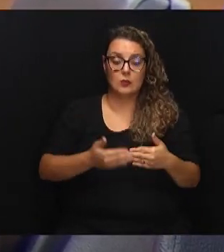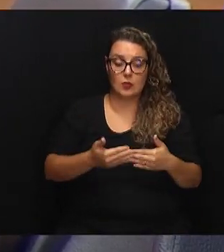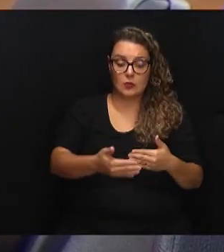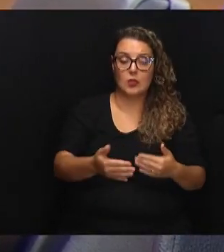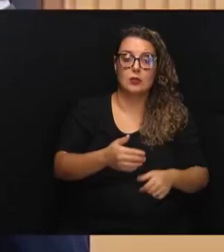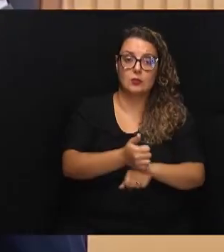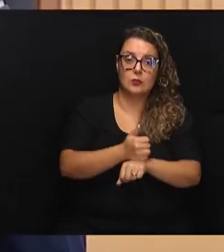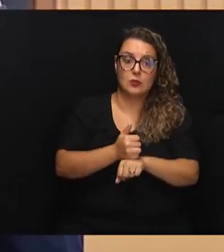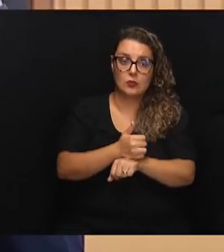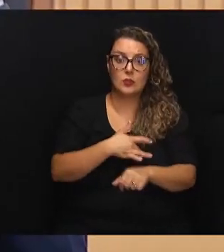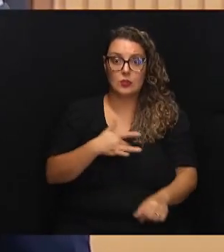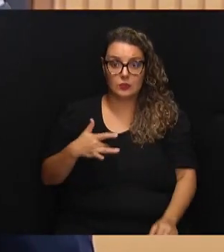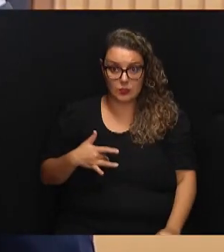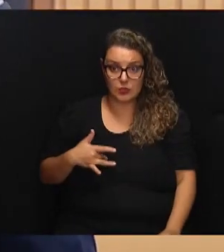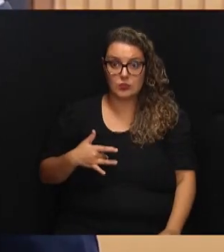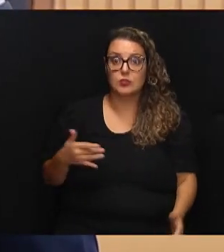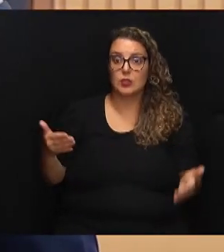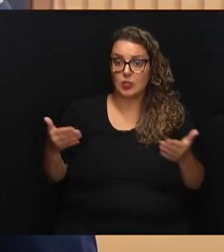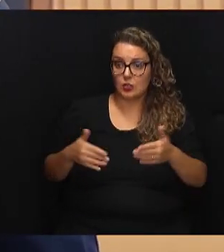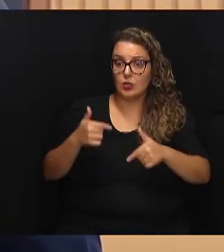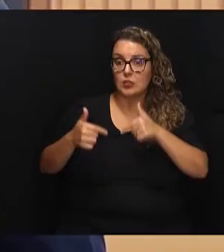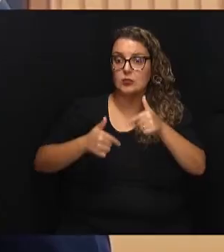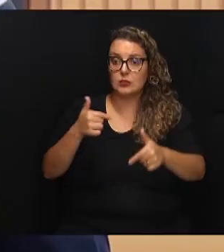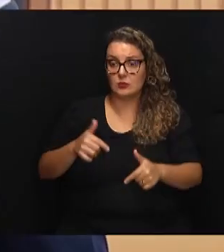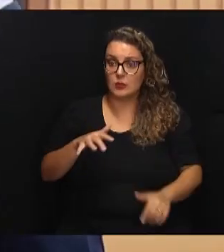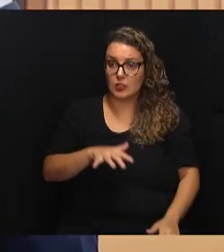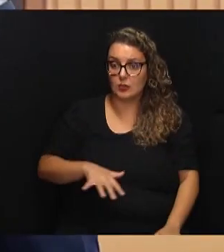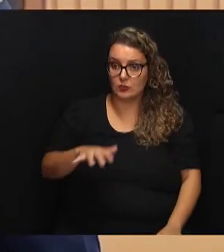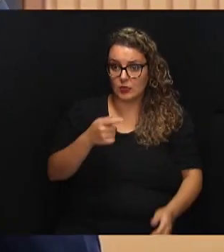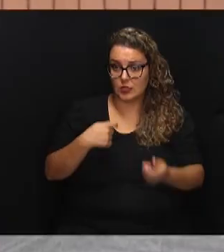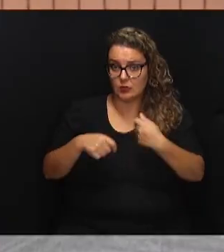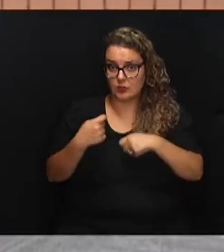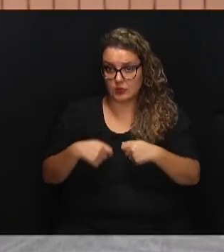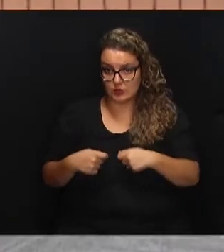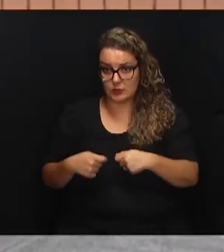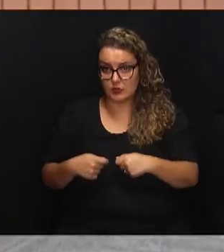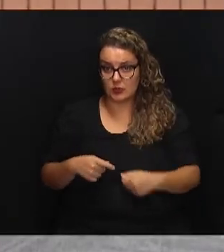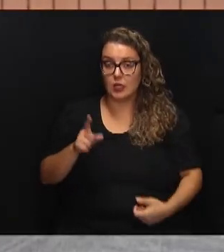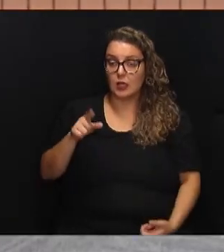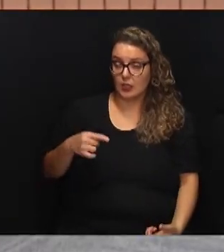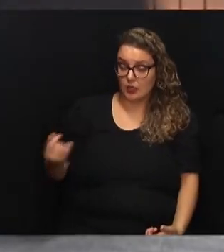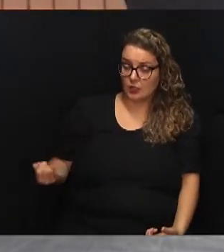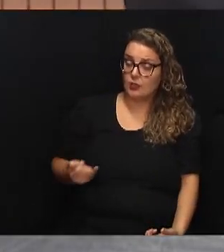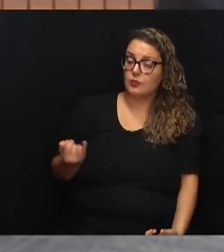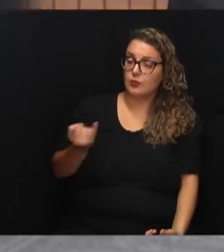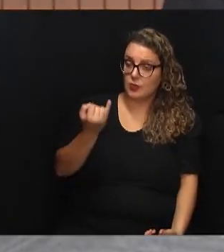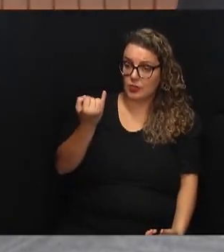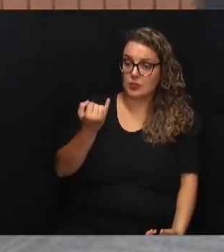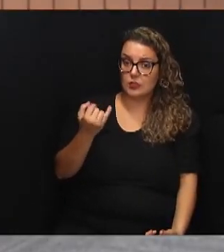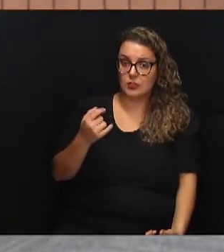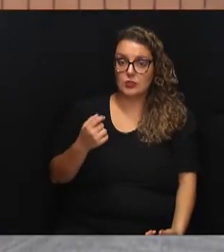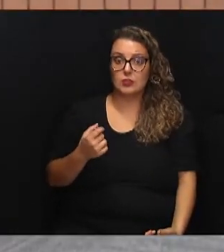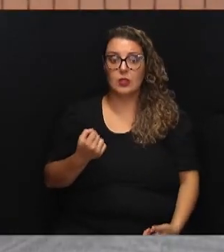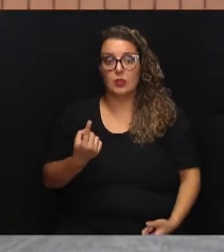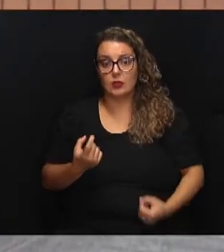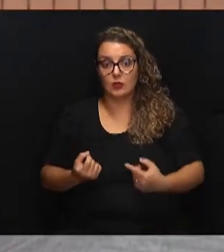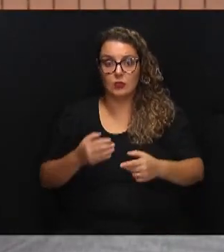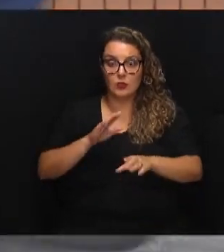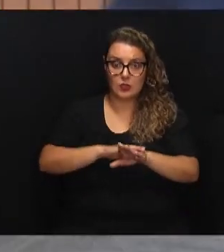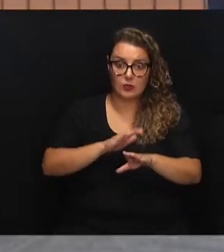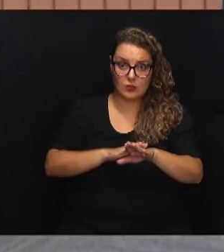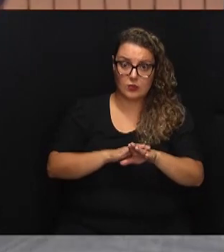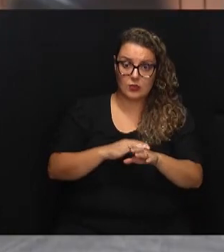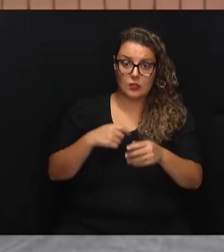profissionais da saúde que atualmente trabalham nos setores administrativos. É importante, tem às vezes algumas funções no